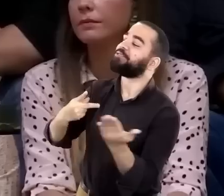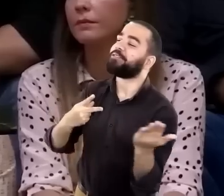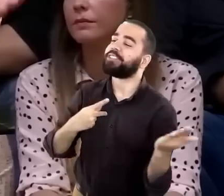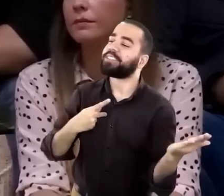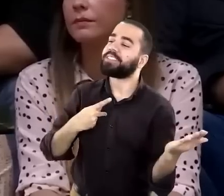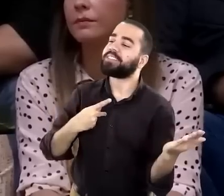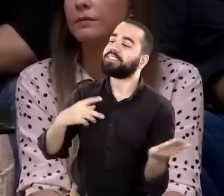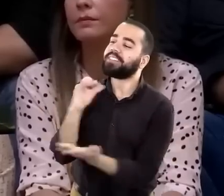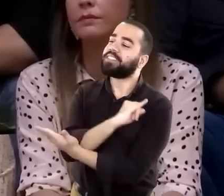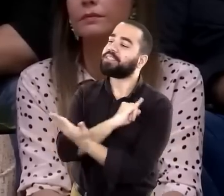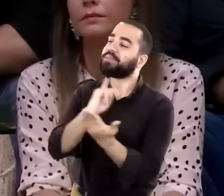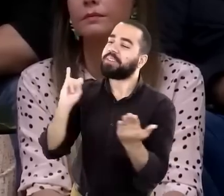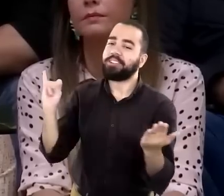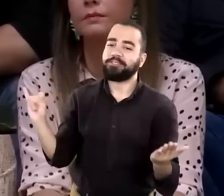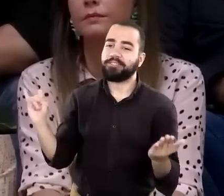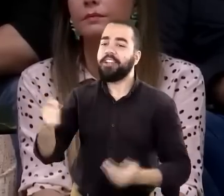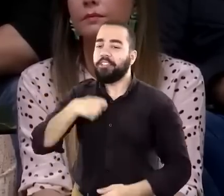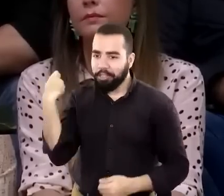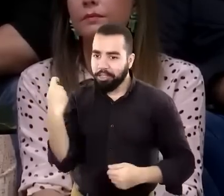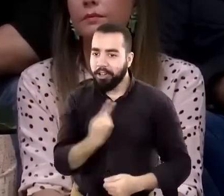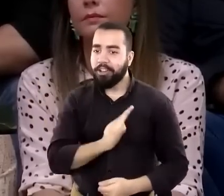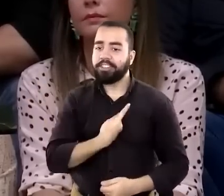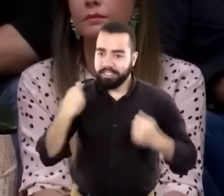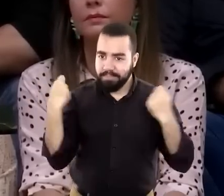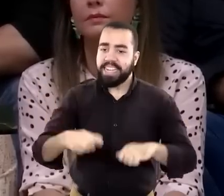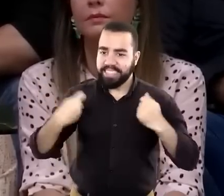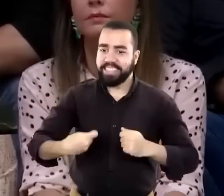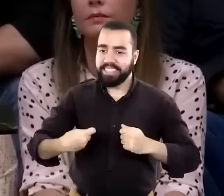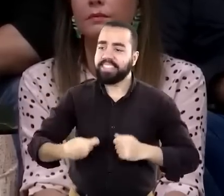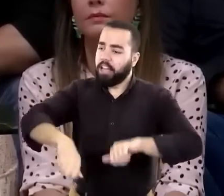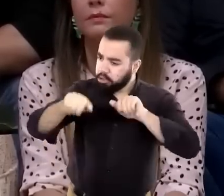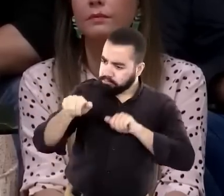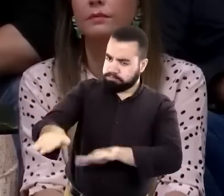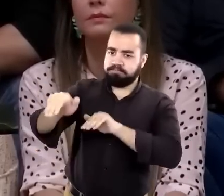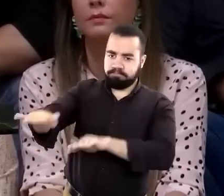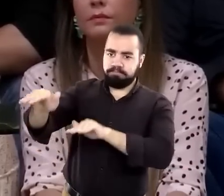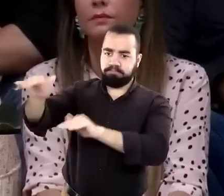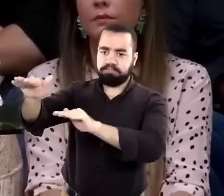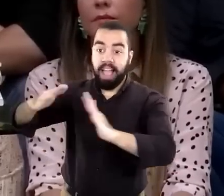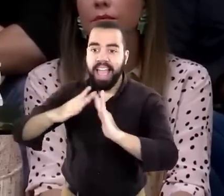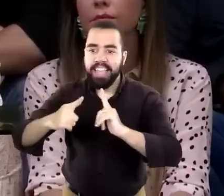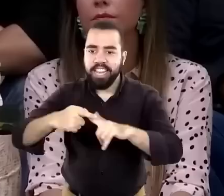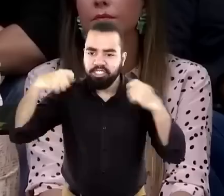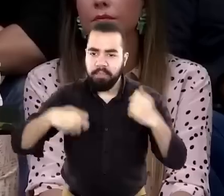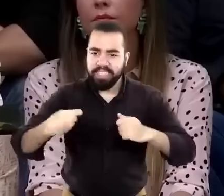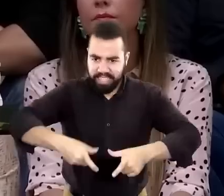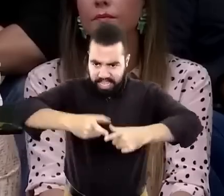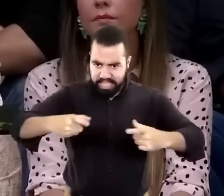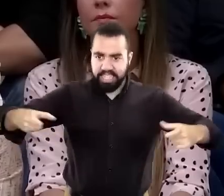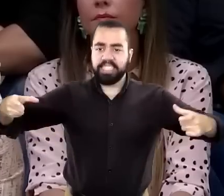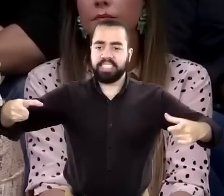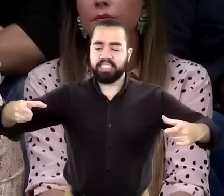dessa igreja, aos membros dessa igreja: nós precisamos avançar, a igreja precisa crescer, a igreja precisa ter mais espaço, e